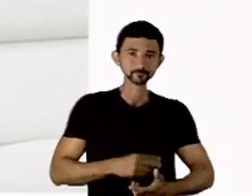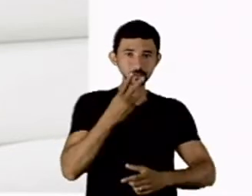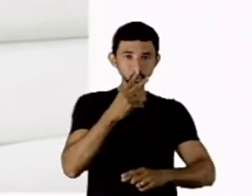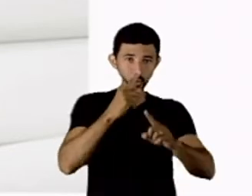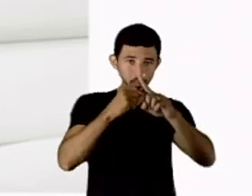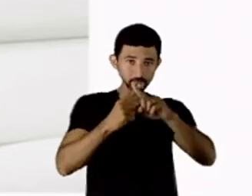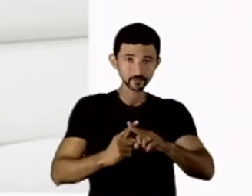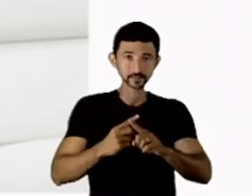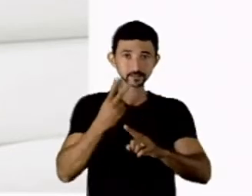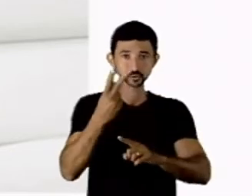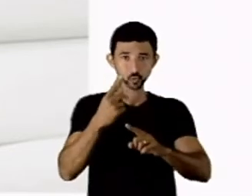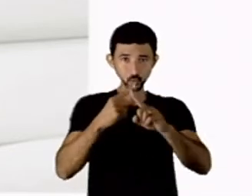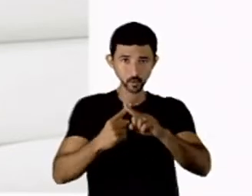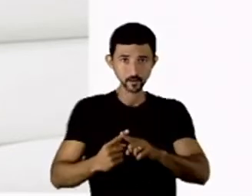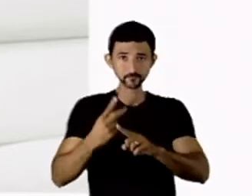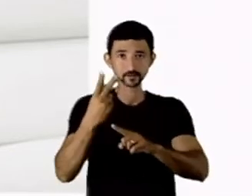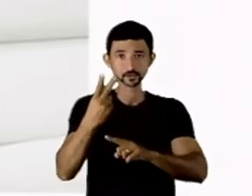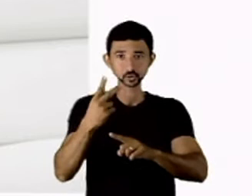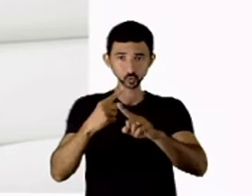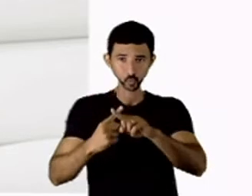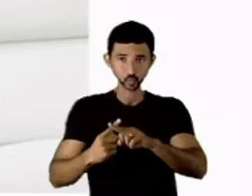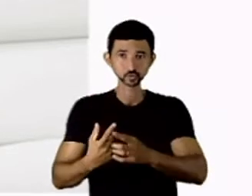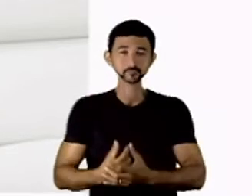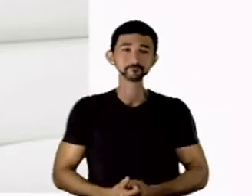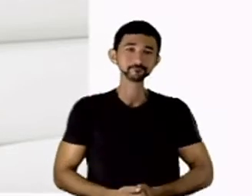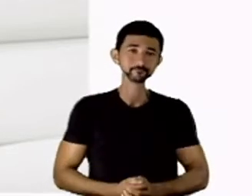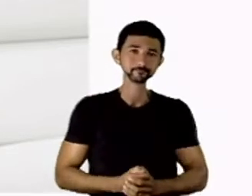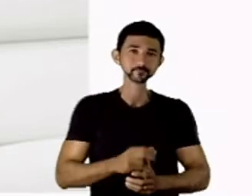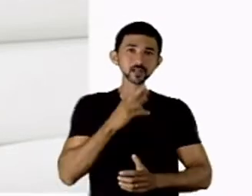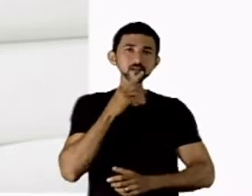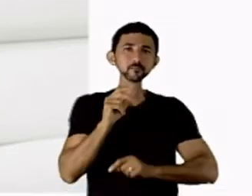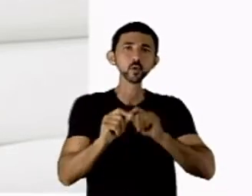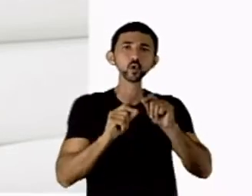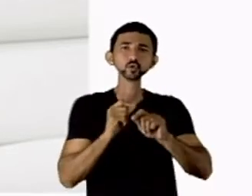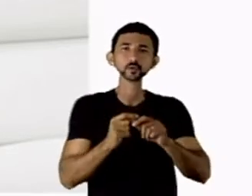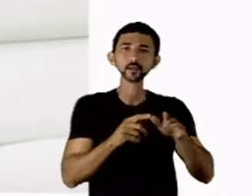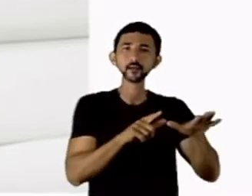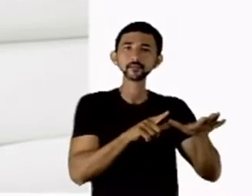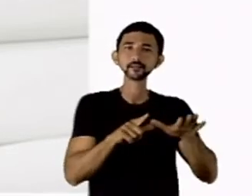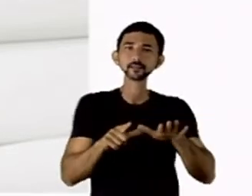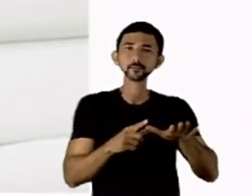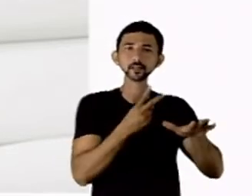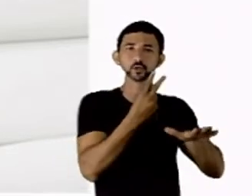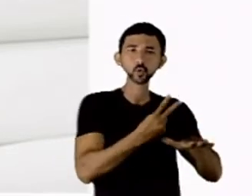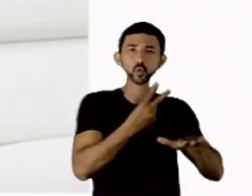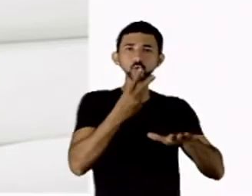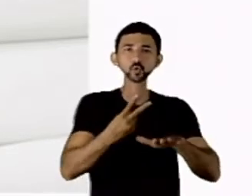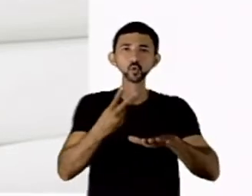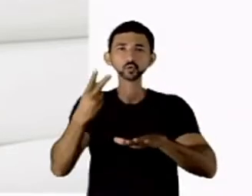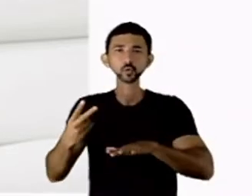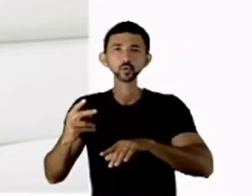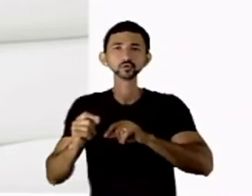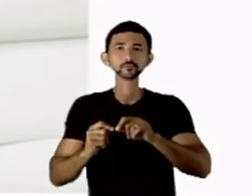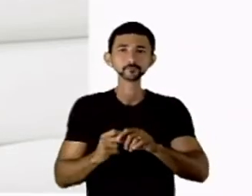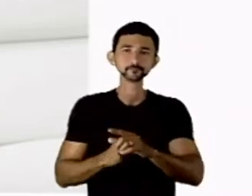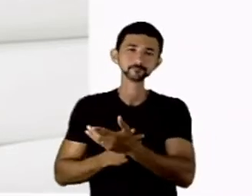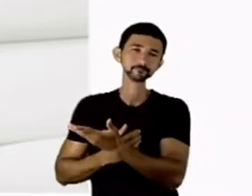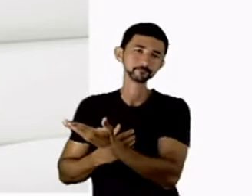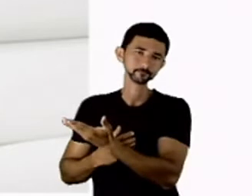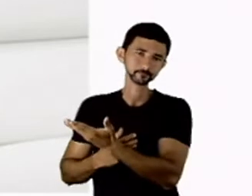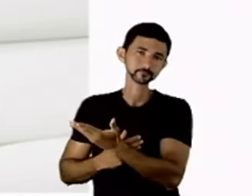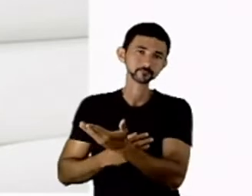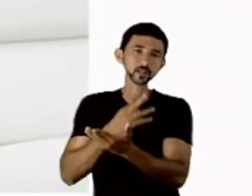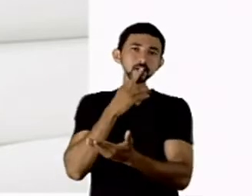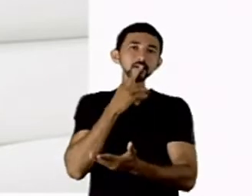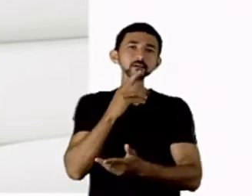2 vezes 2 vezes 2 vezes 2. Cada semana, dobra 2. E logo